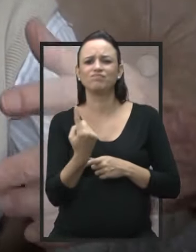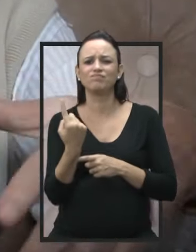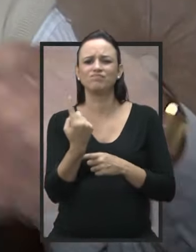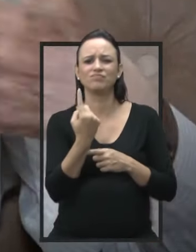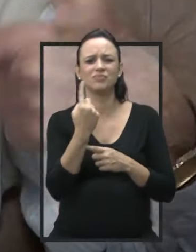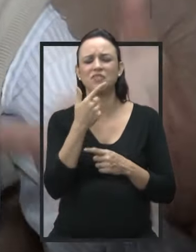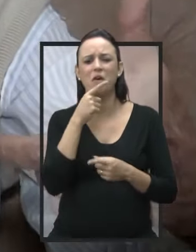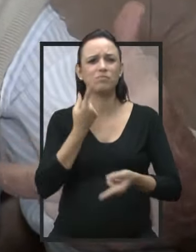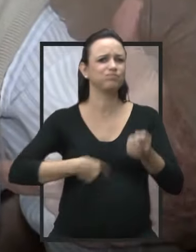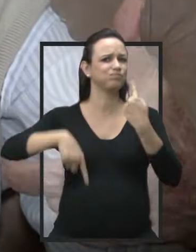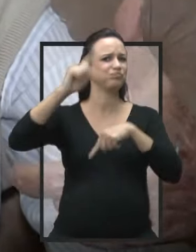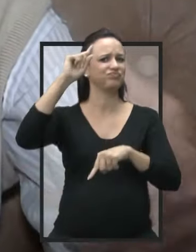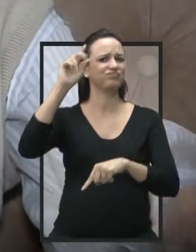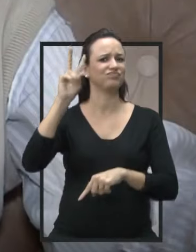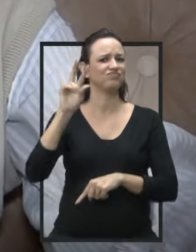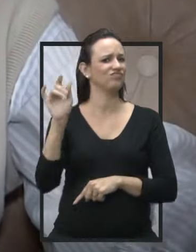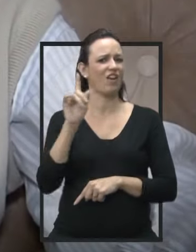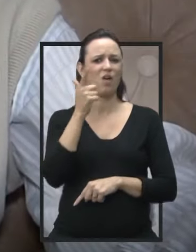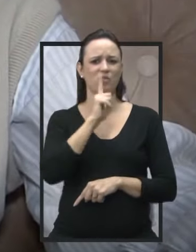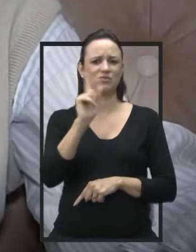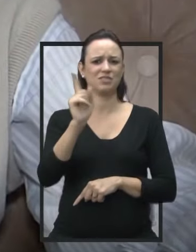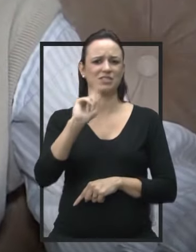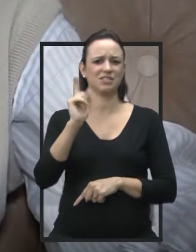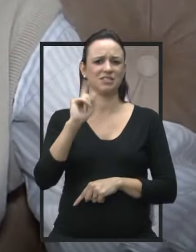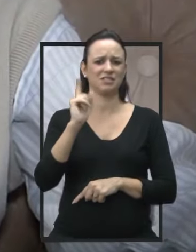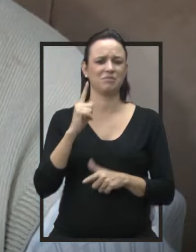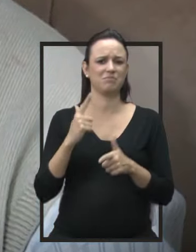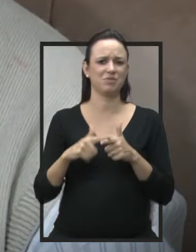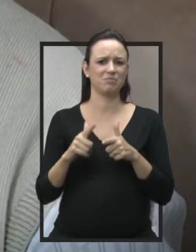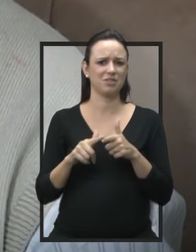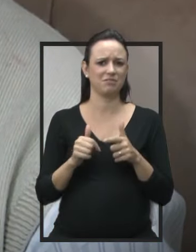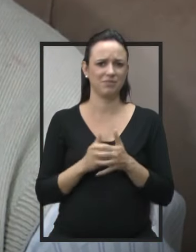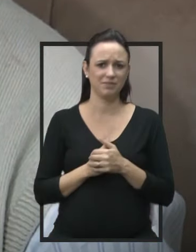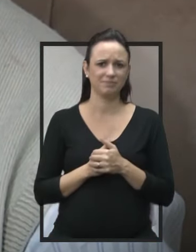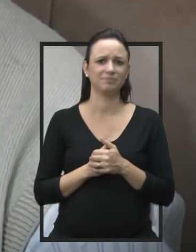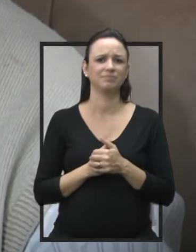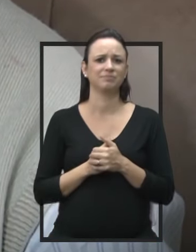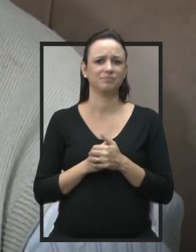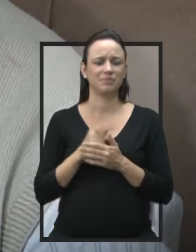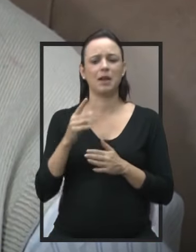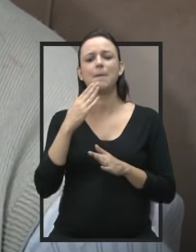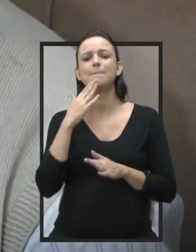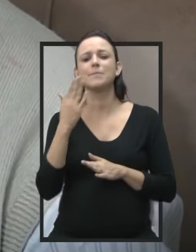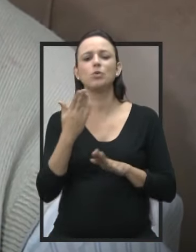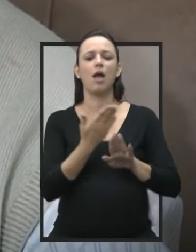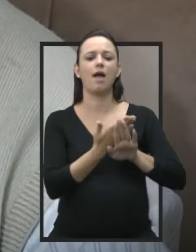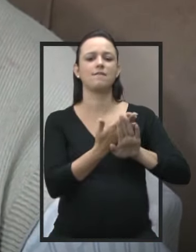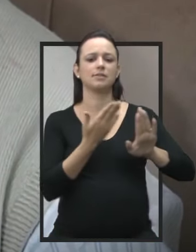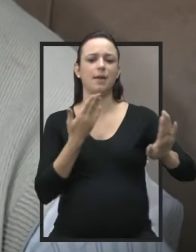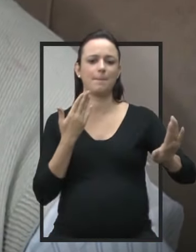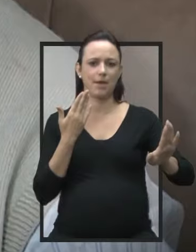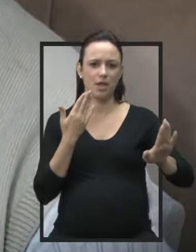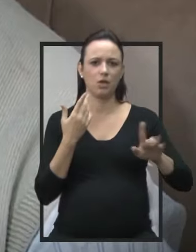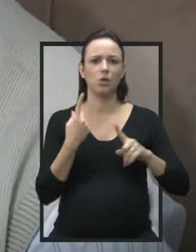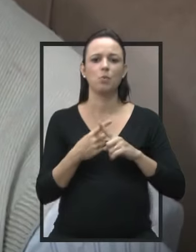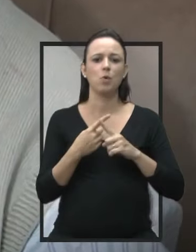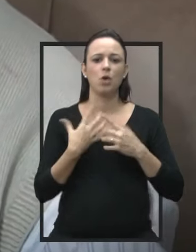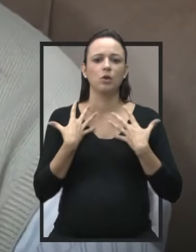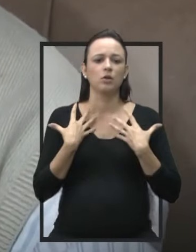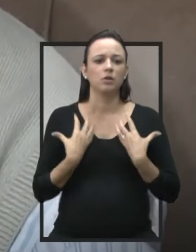inerte, ele não vai conseguir dar a volta por cima nessa situação. E ele precisou de um licenciamento, um afastamento, porque ele teve